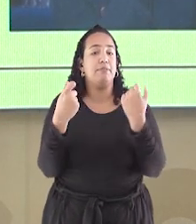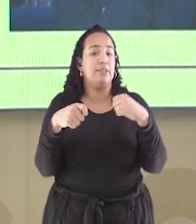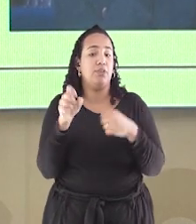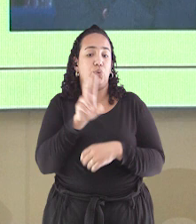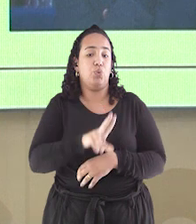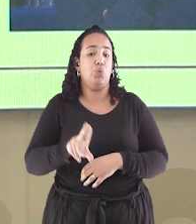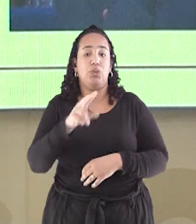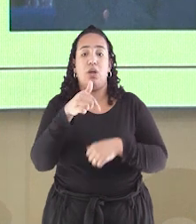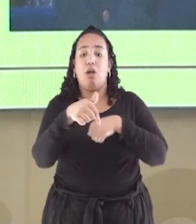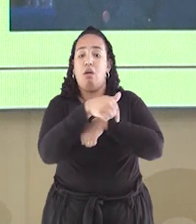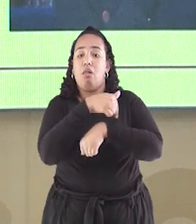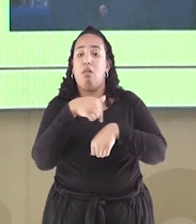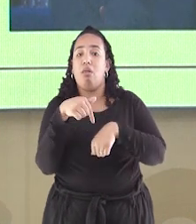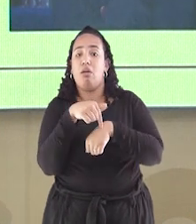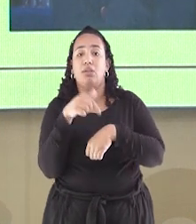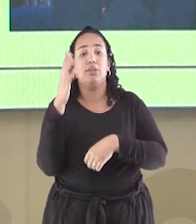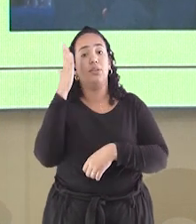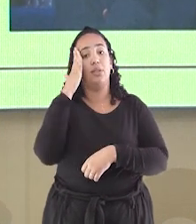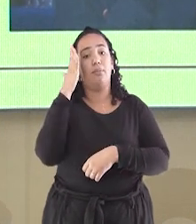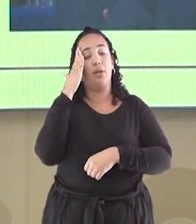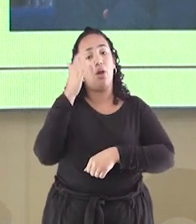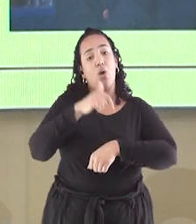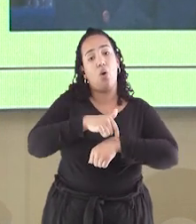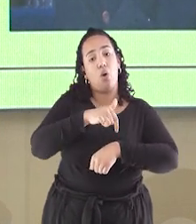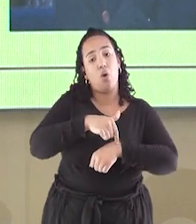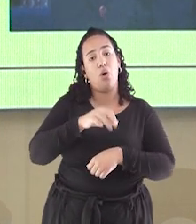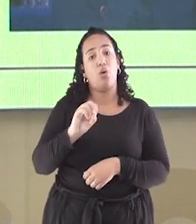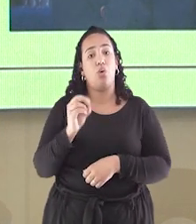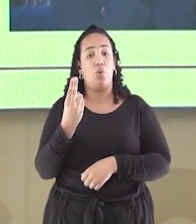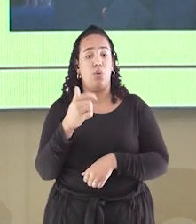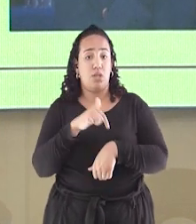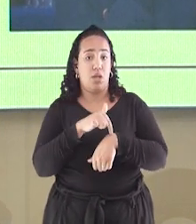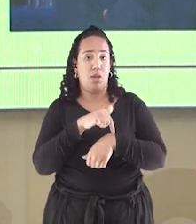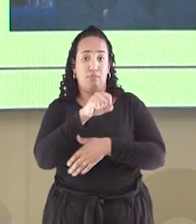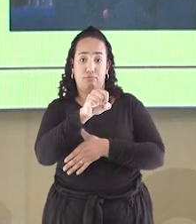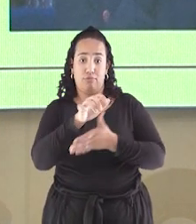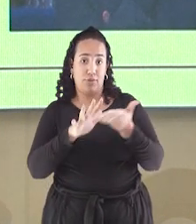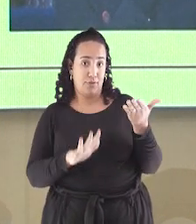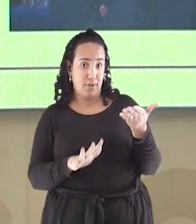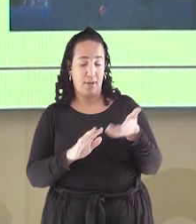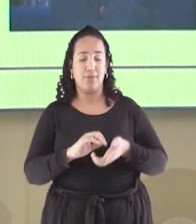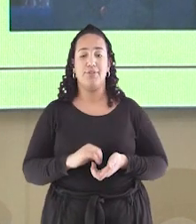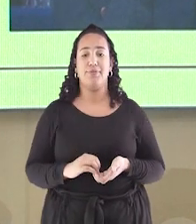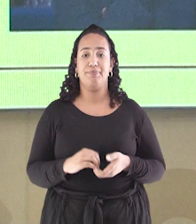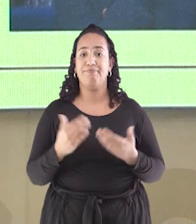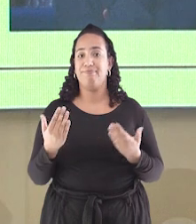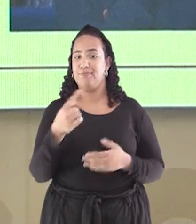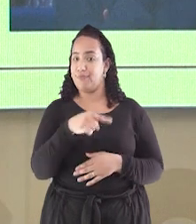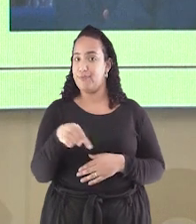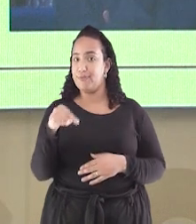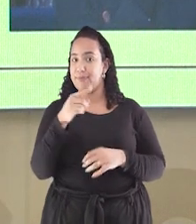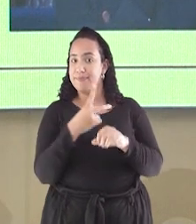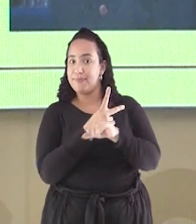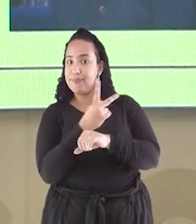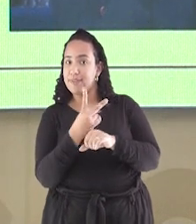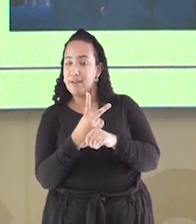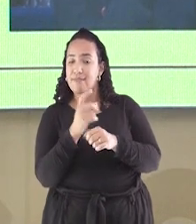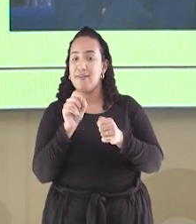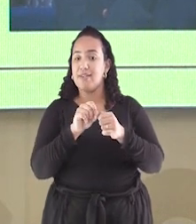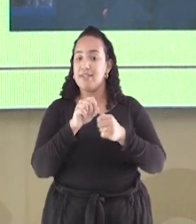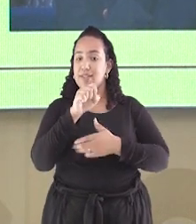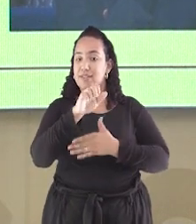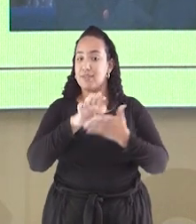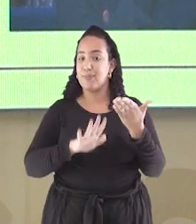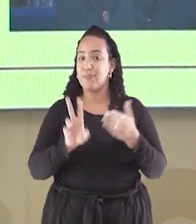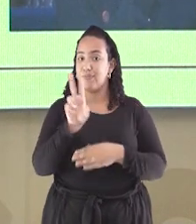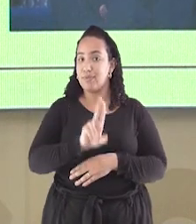precisa utilizar um relógio para ver as horas ou marcar a duração de uma atividade. Aí, procure fazer essa atividade